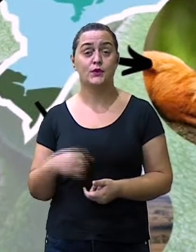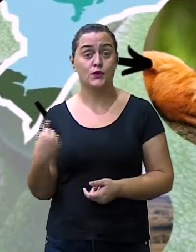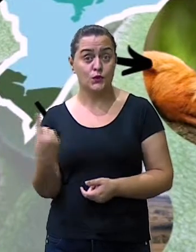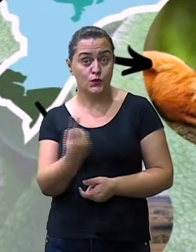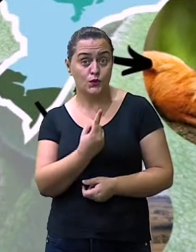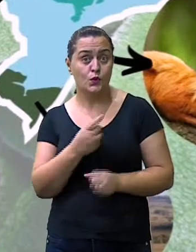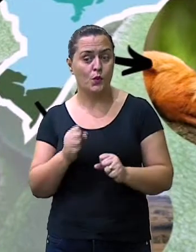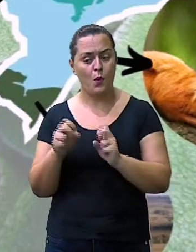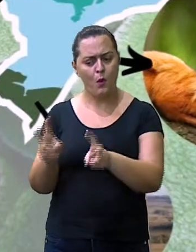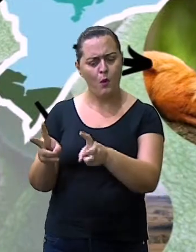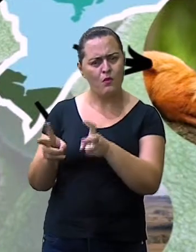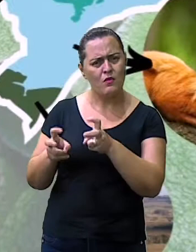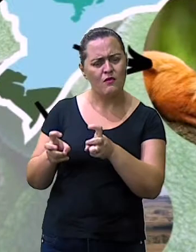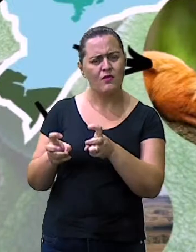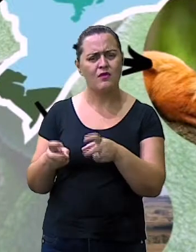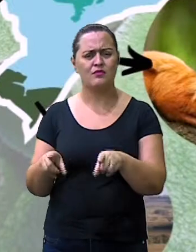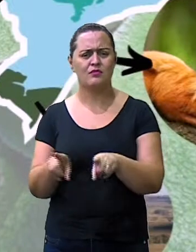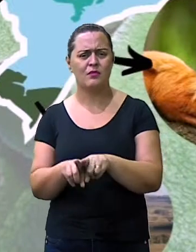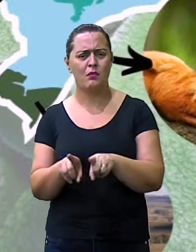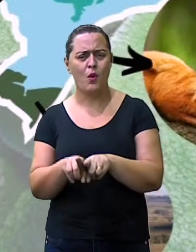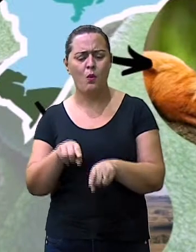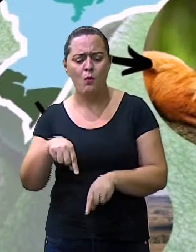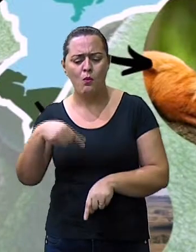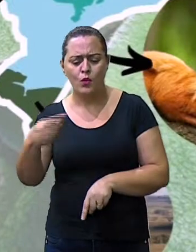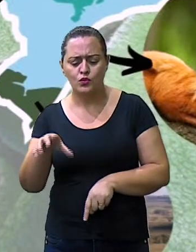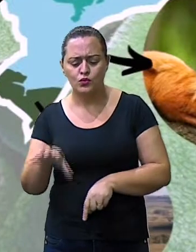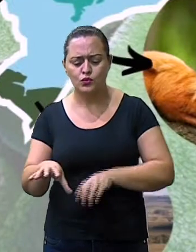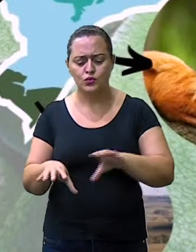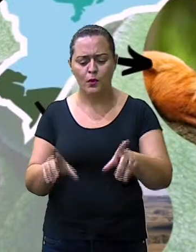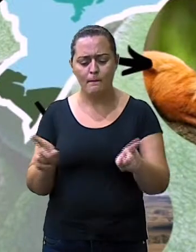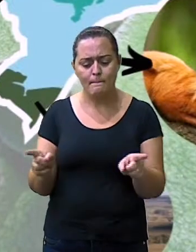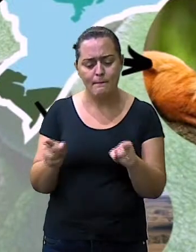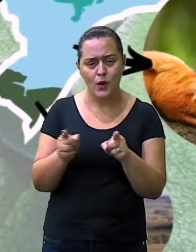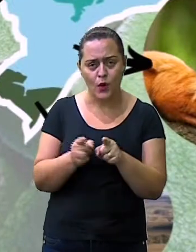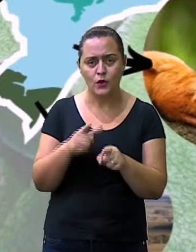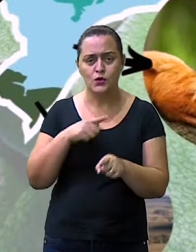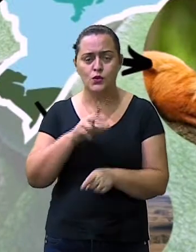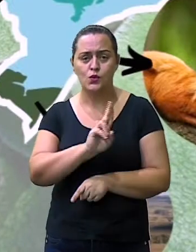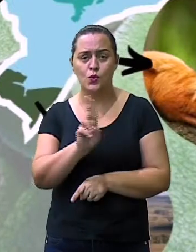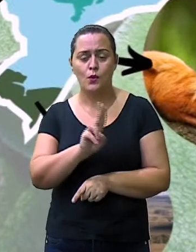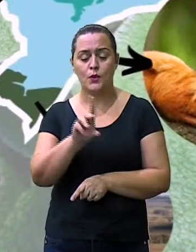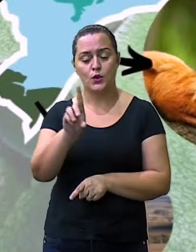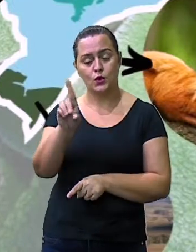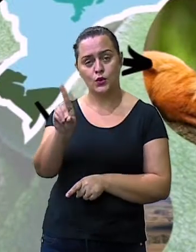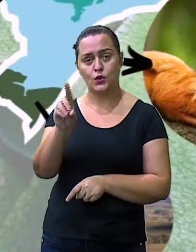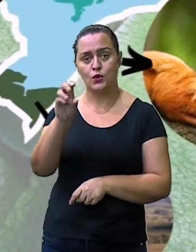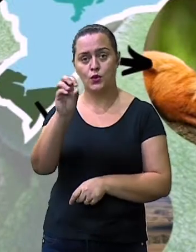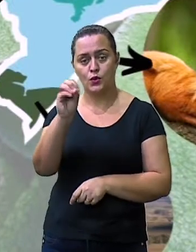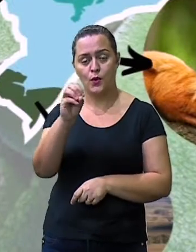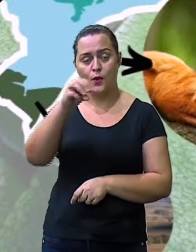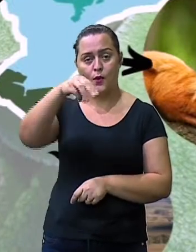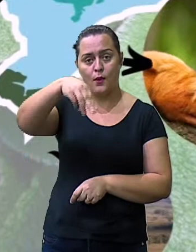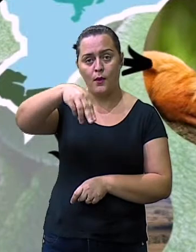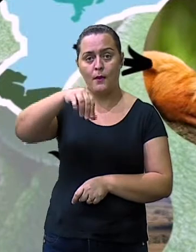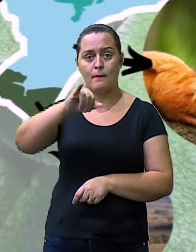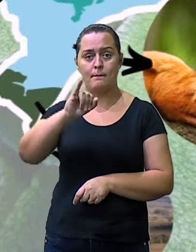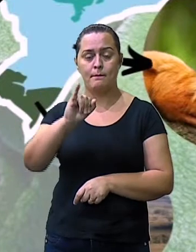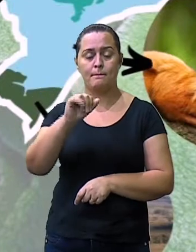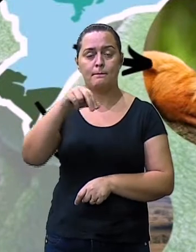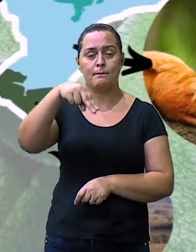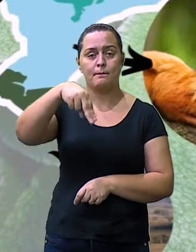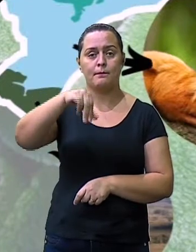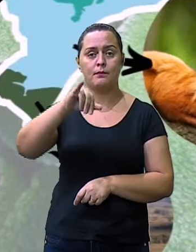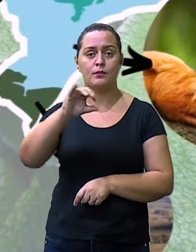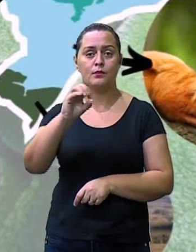observar outros em menor proporção, que são chamados de domínios de bioma.